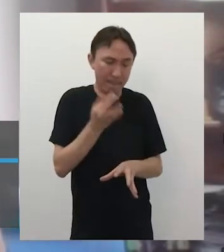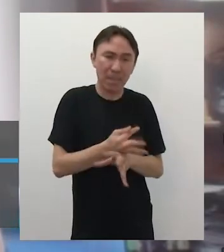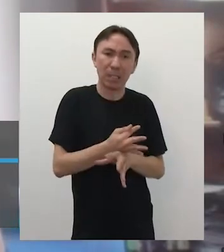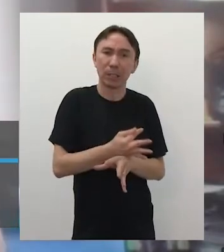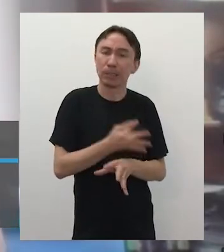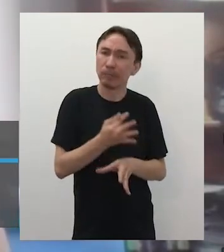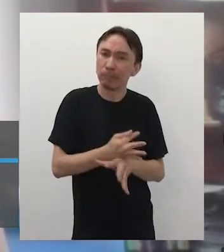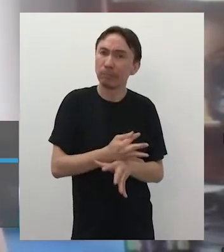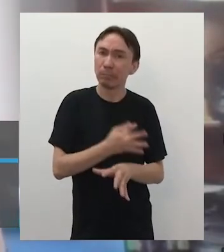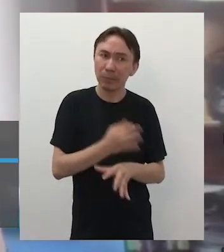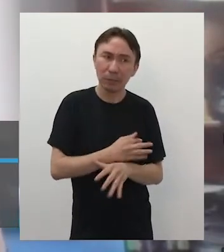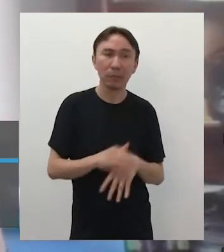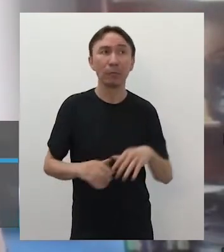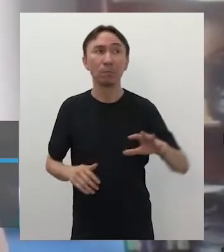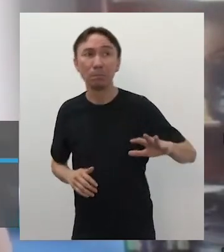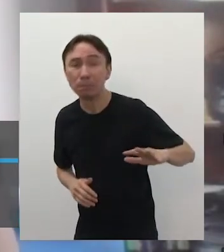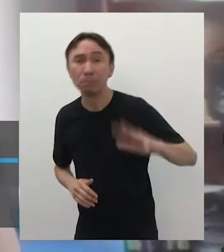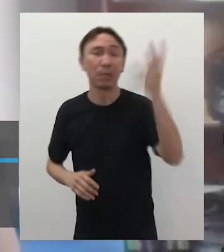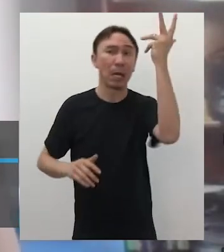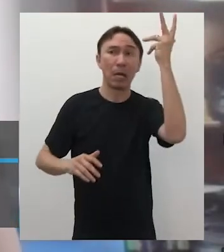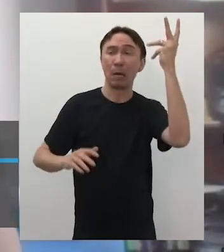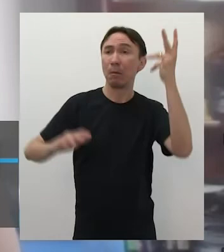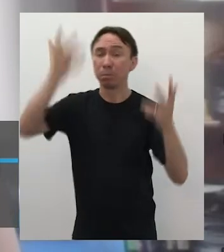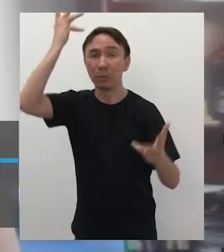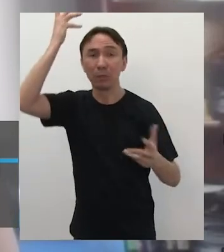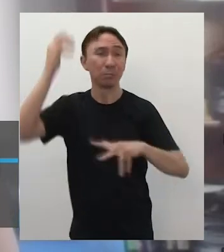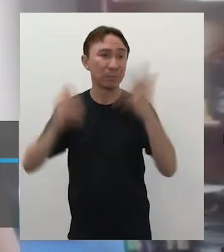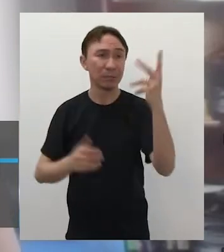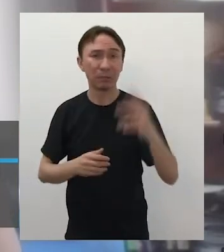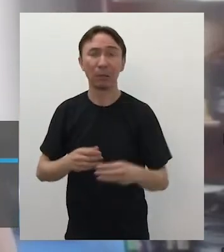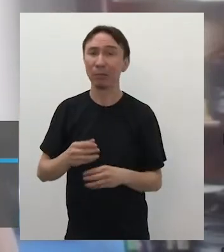Se eu tenho ela bem desenvolvida, já, né,